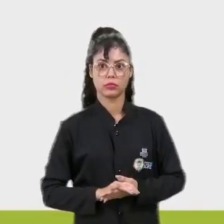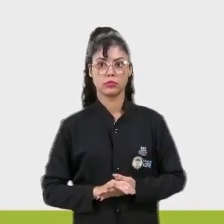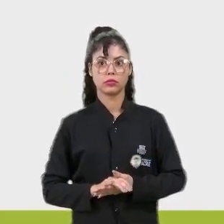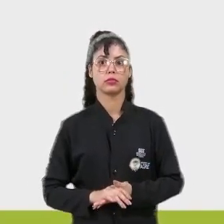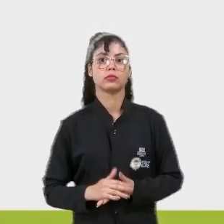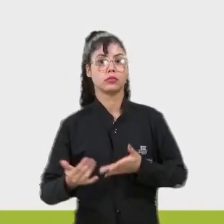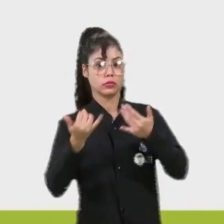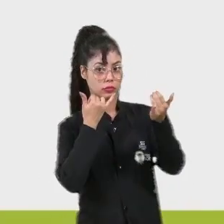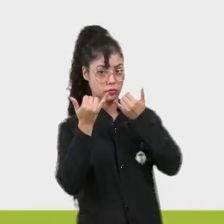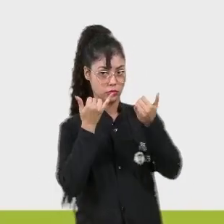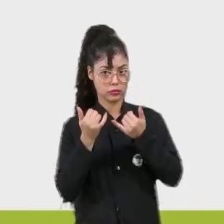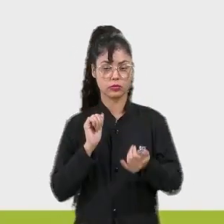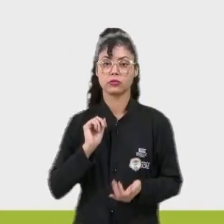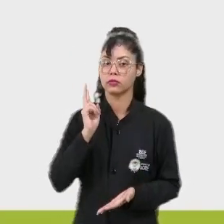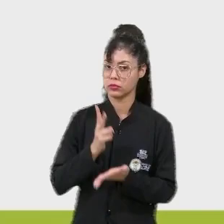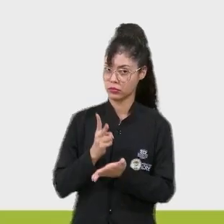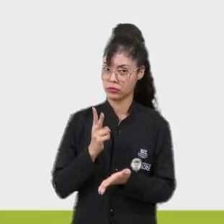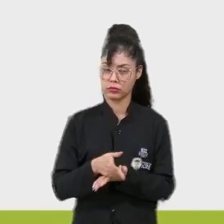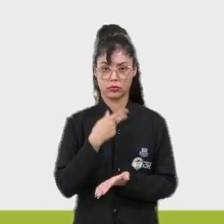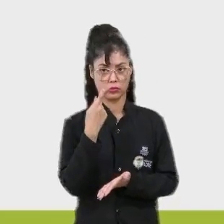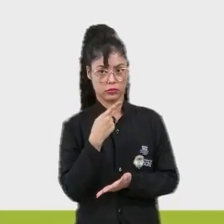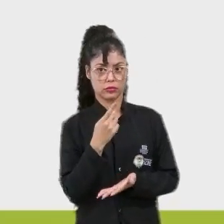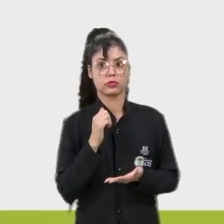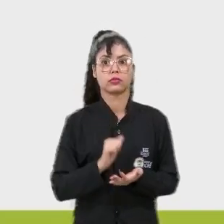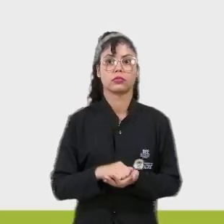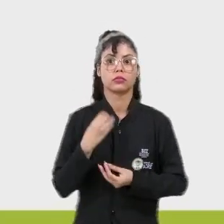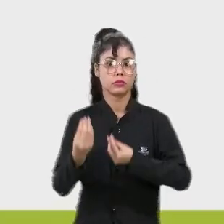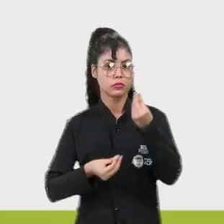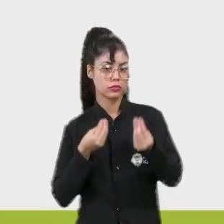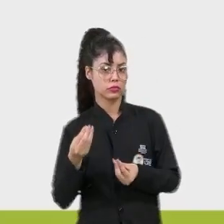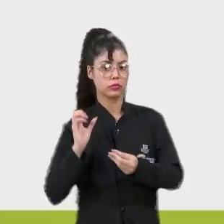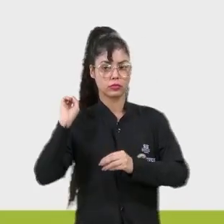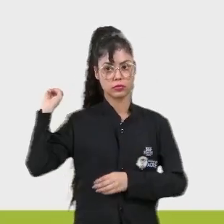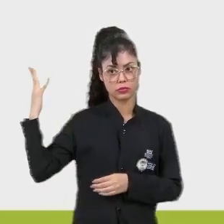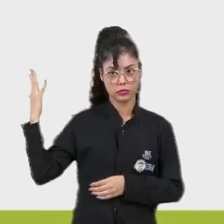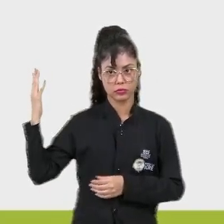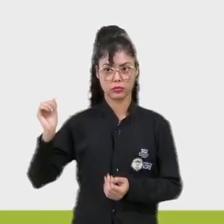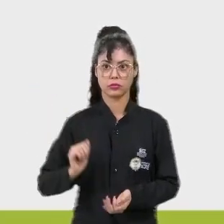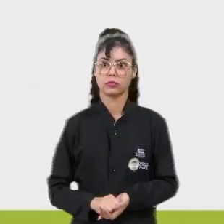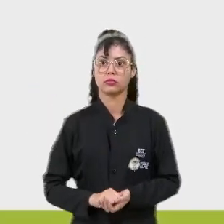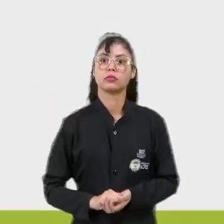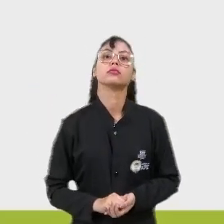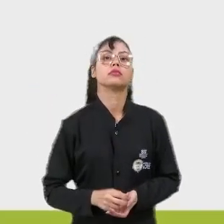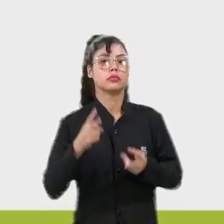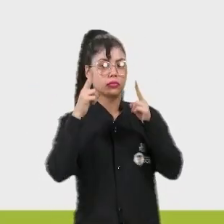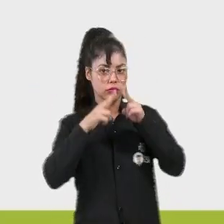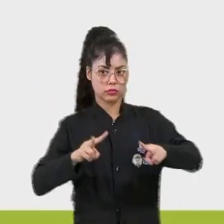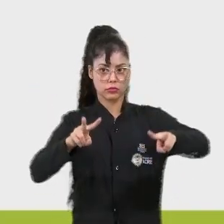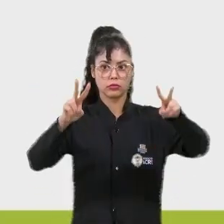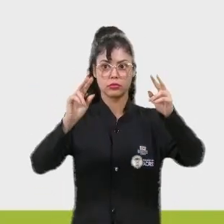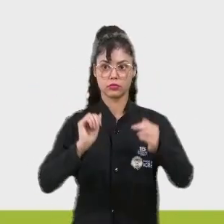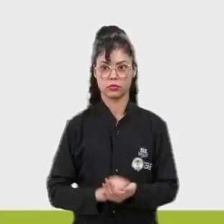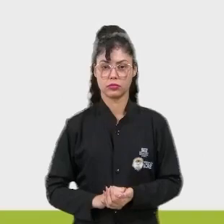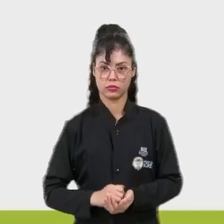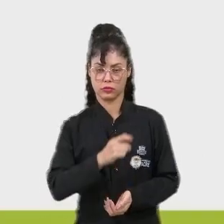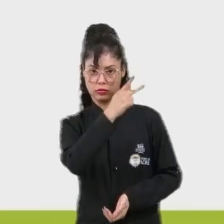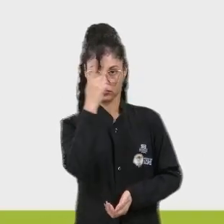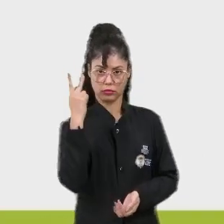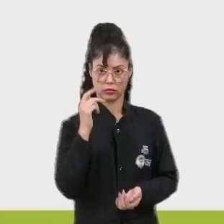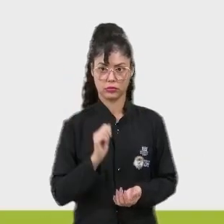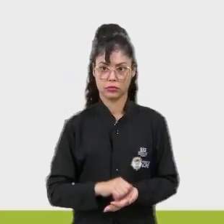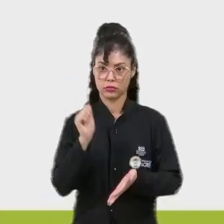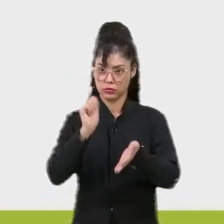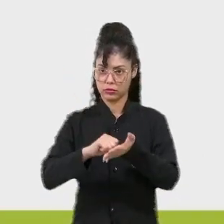A informação ela está sendo dita tal qual aconteceu, tal qual foi visto. E essa pessoa